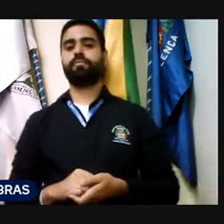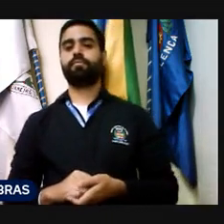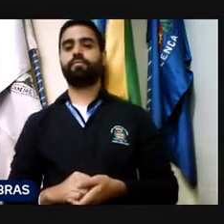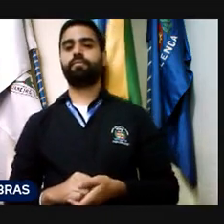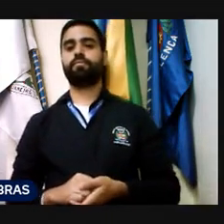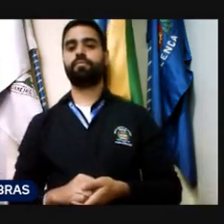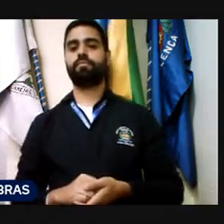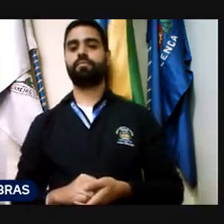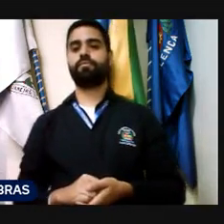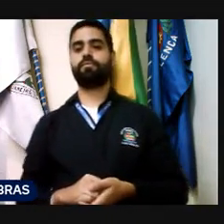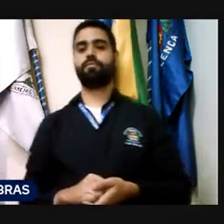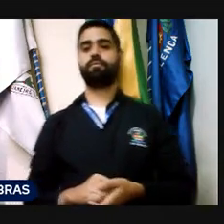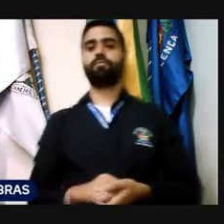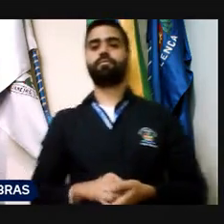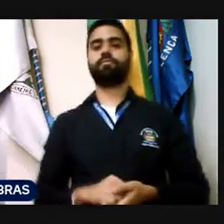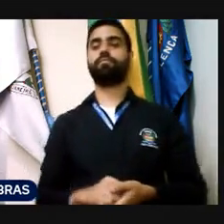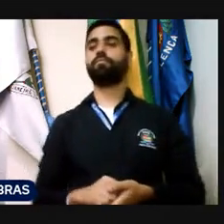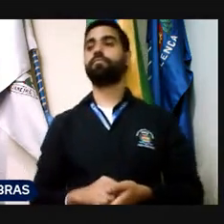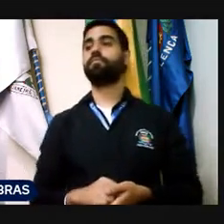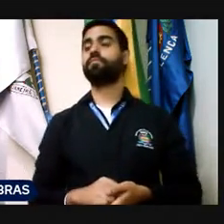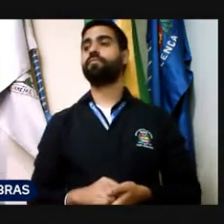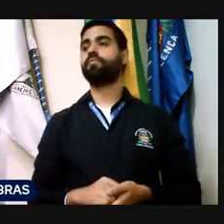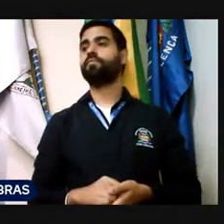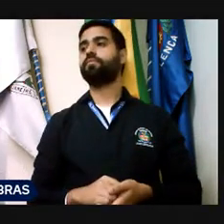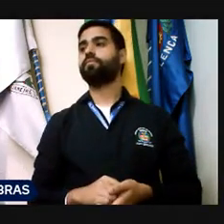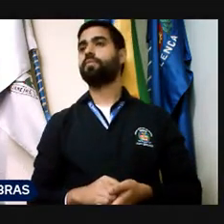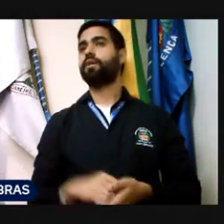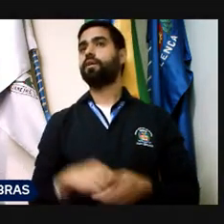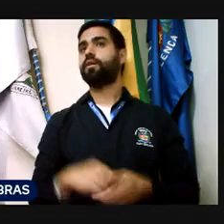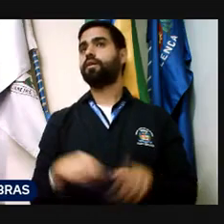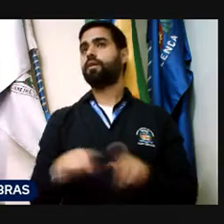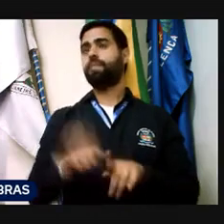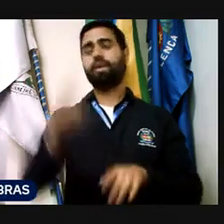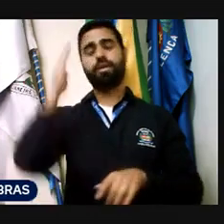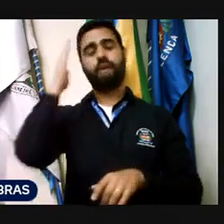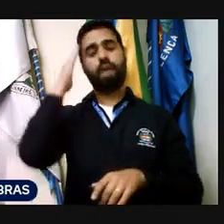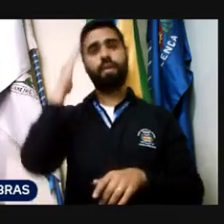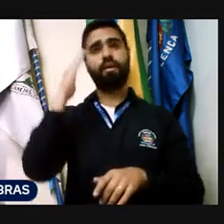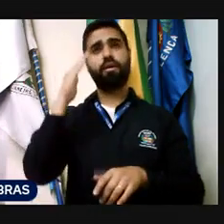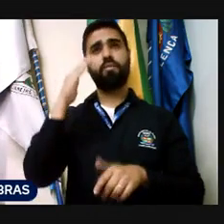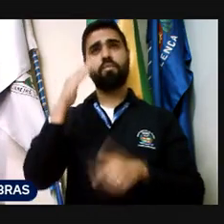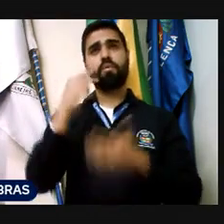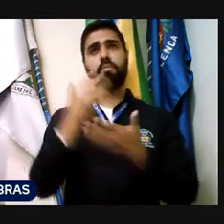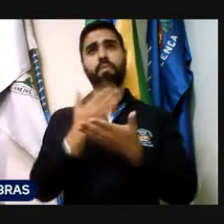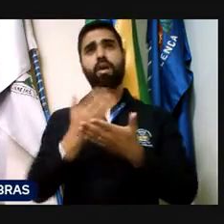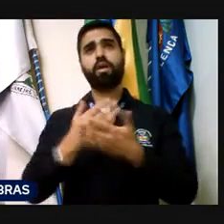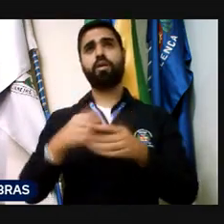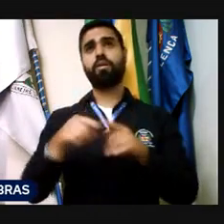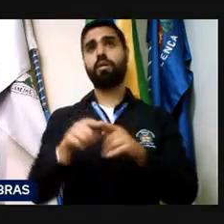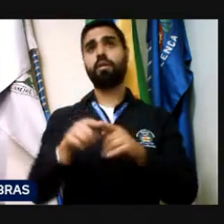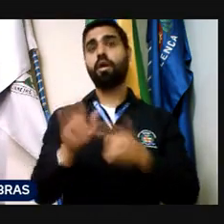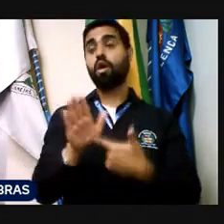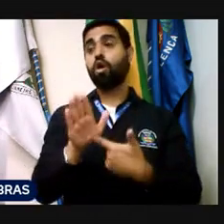Com tais razões, à vista de inconstitucionalidade formal, por vício de iniciativa, demonstrados os óbices que impedem a